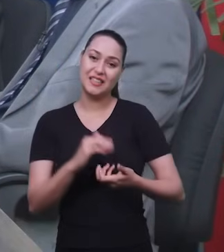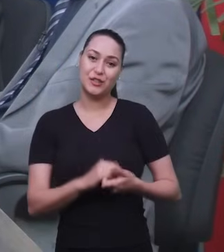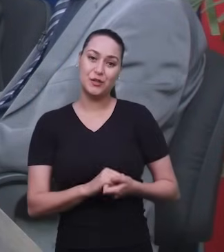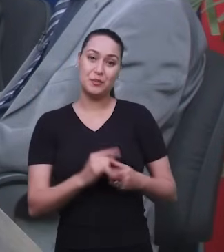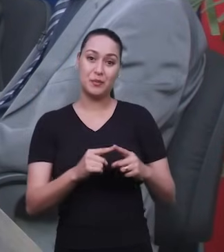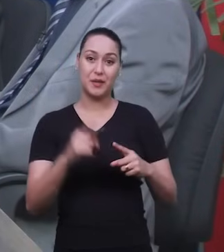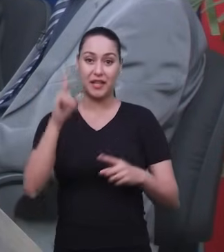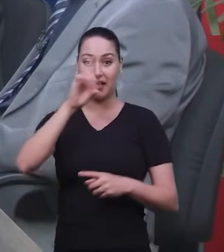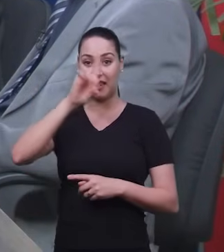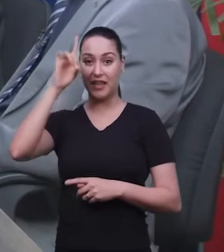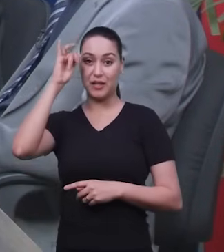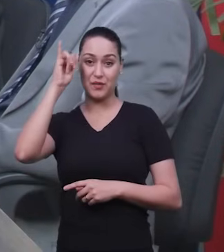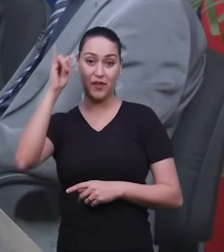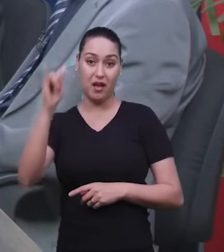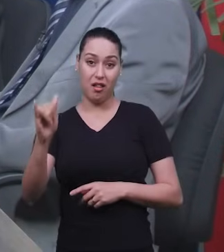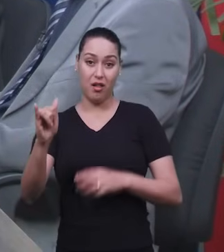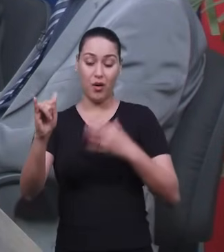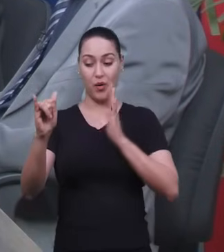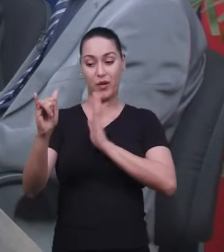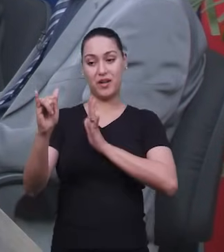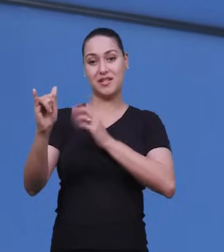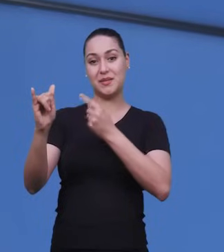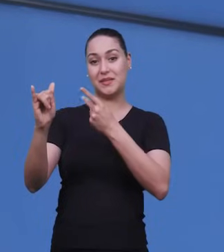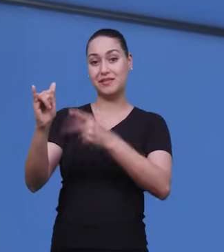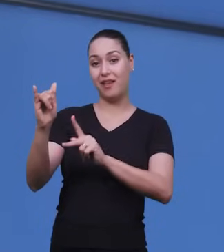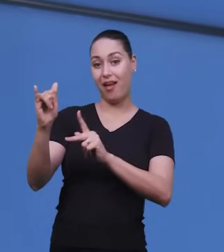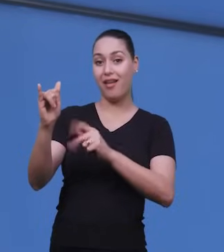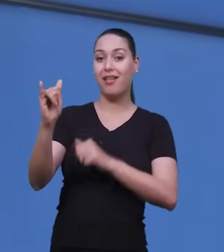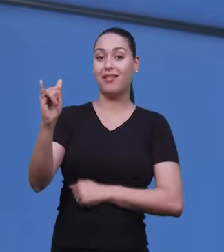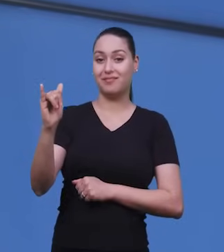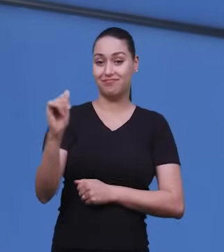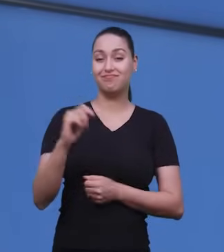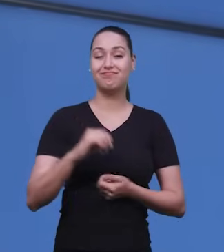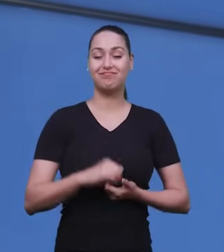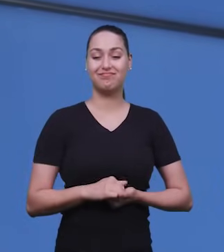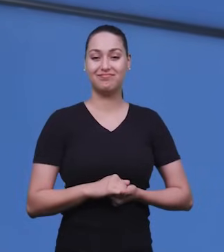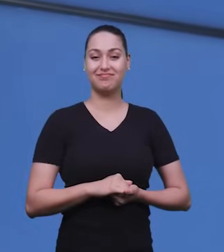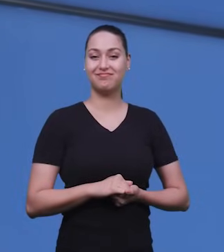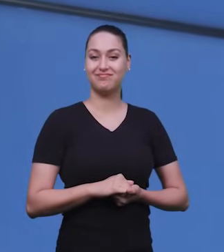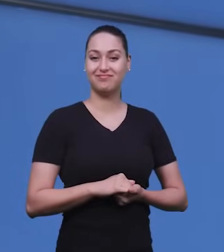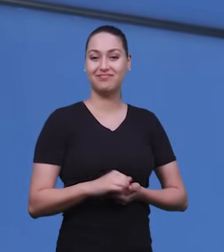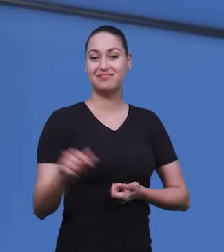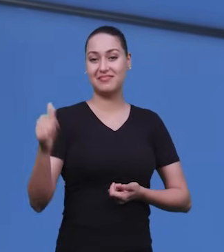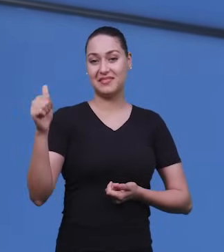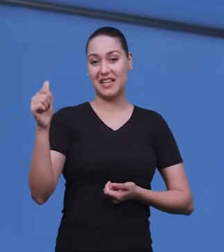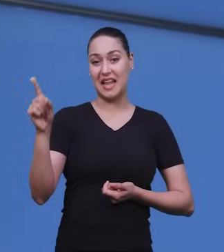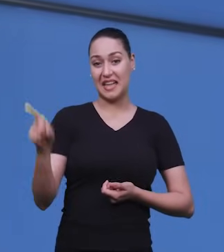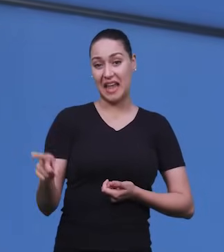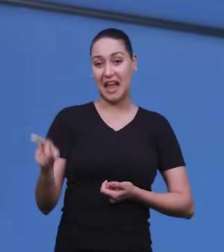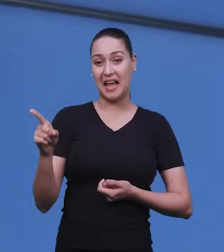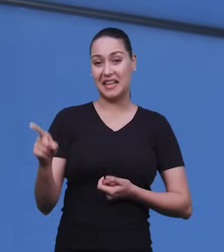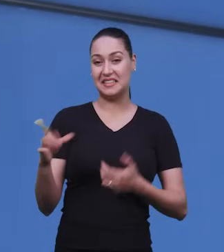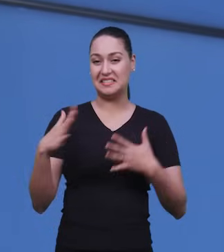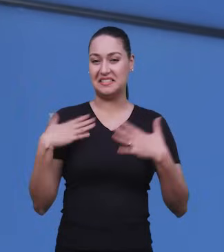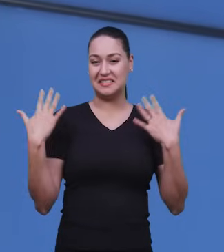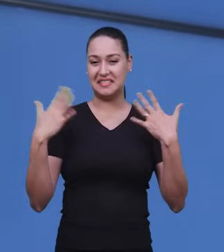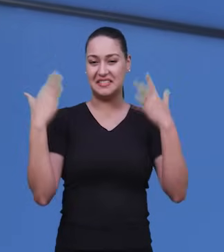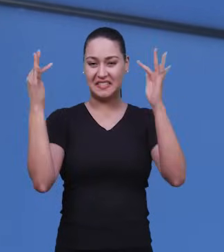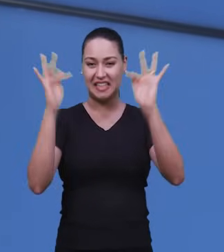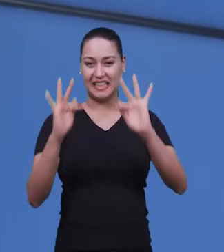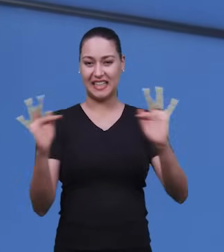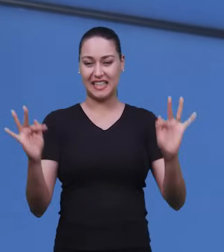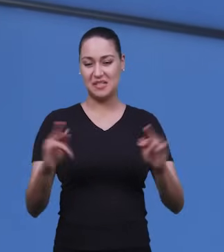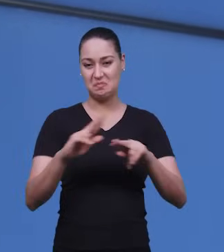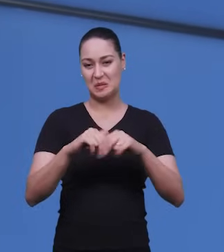Deus falou com ela, né? E ela estava radiante por isso,